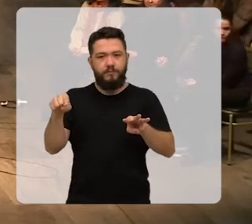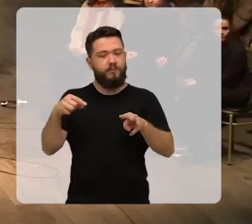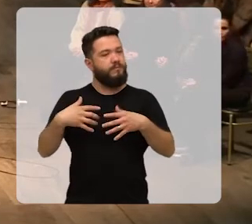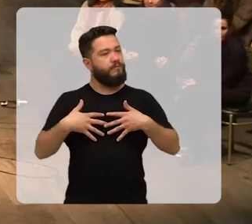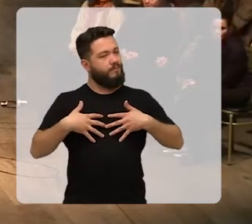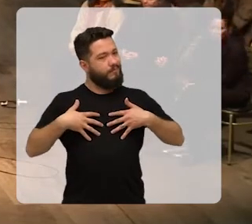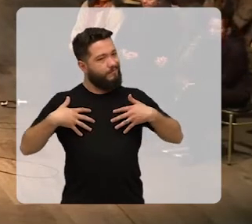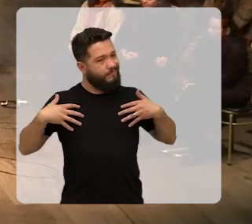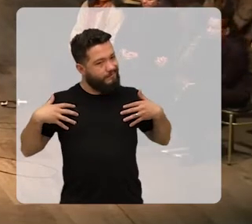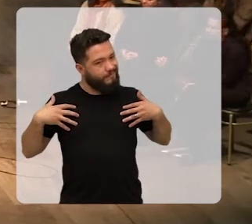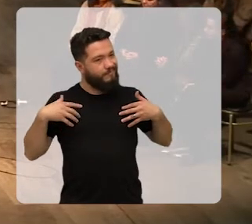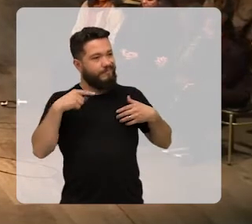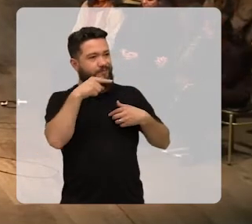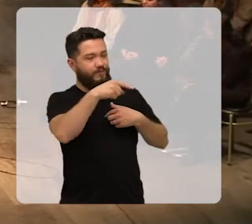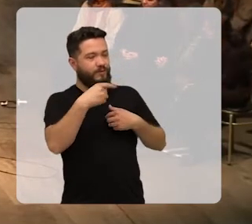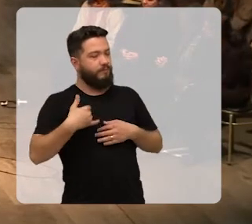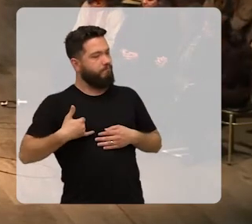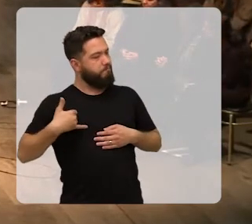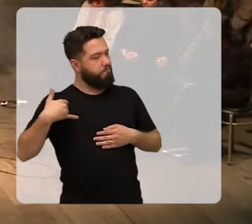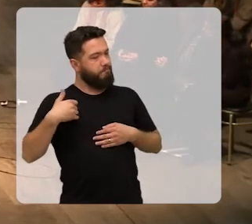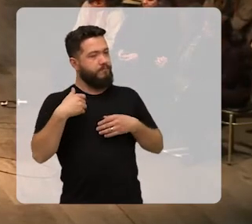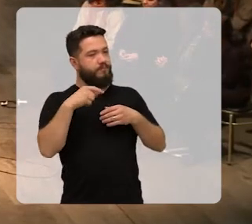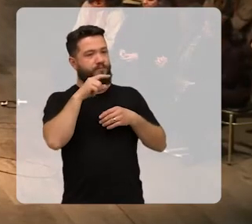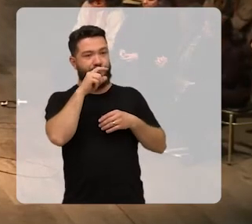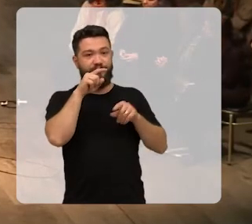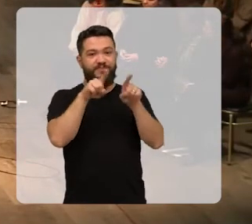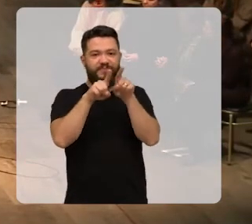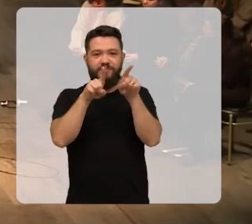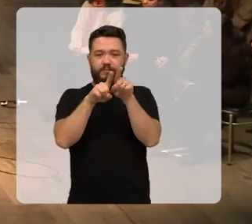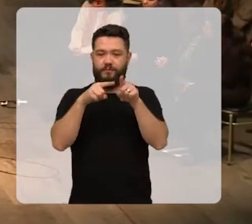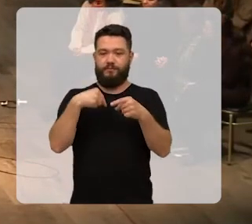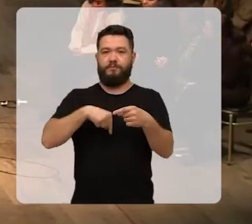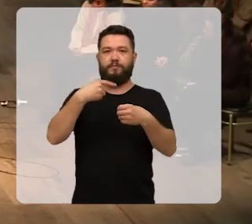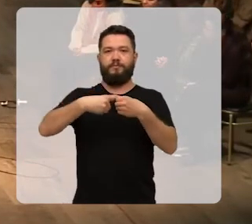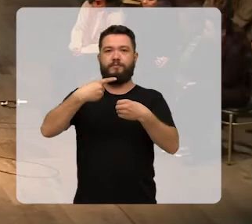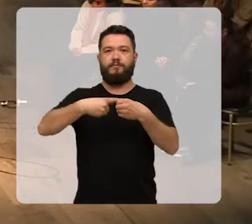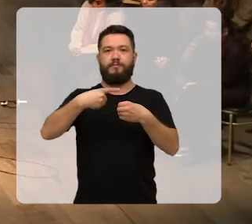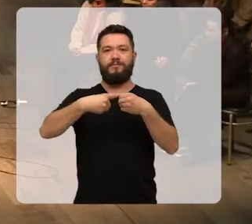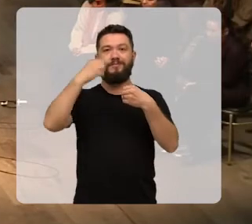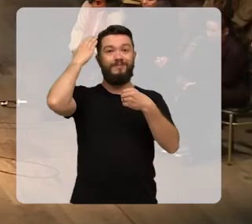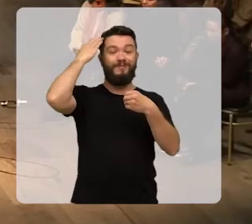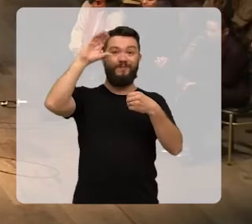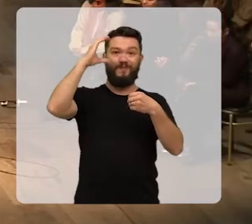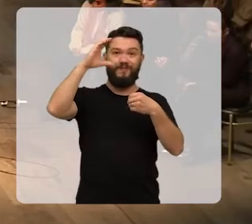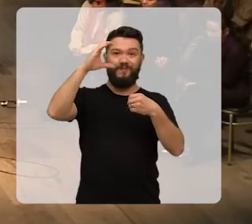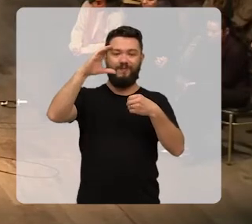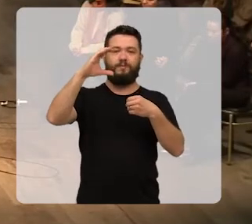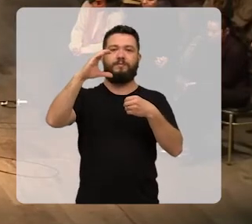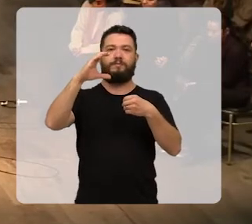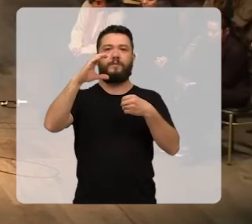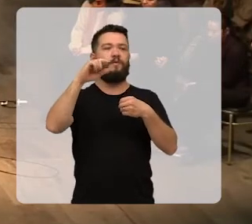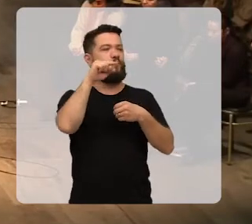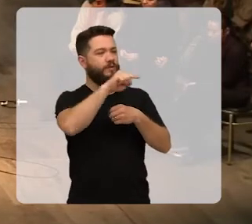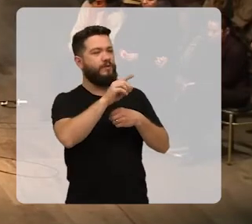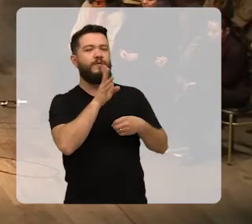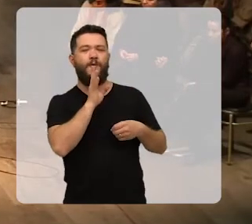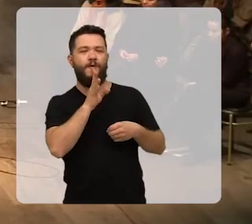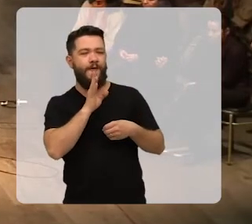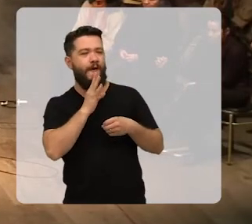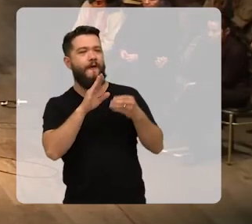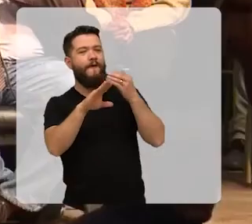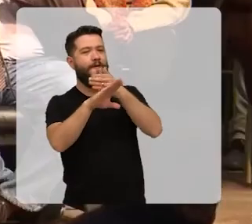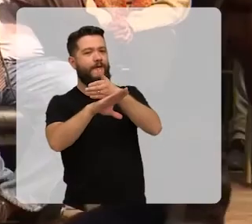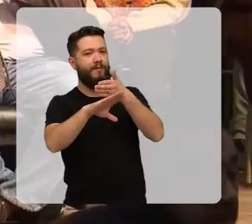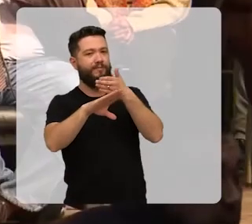traz e dizer que não só a universidade federal do paraná está orgulhosa com a sua presença mas também a própria